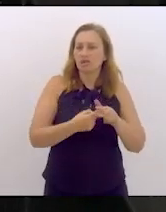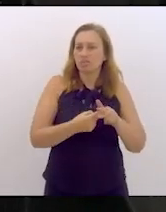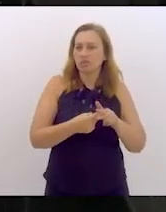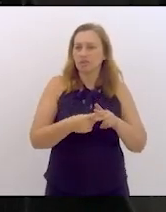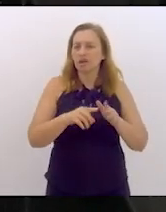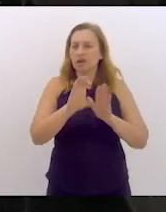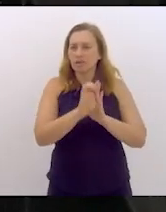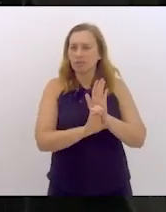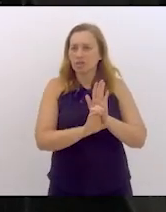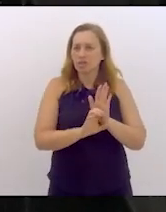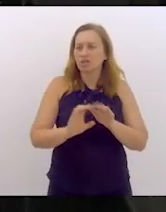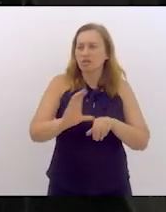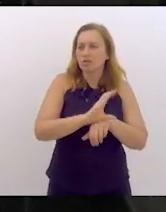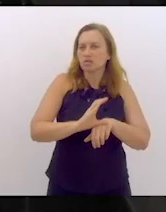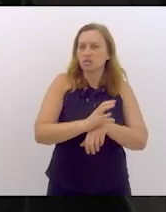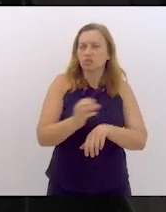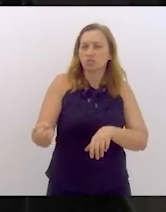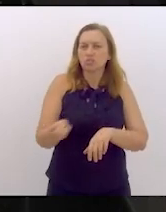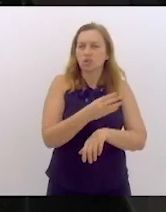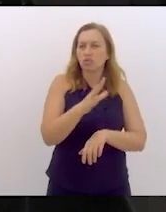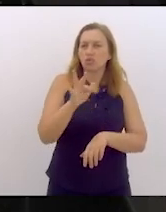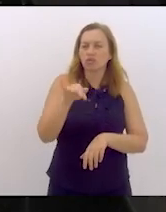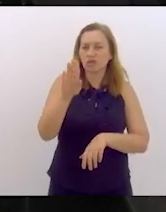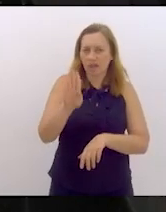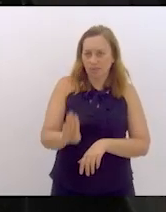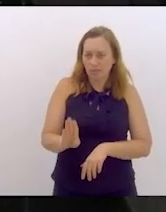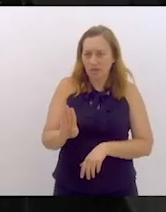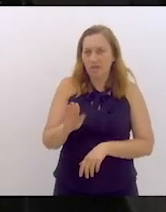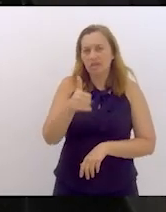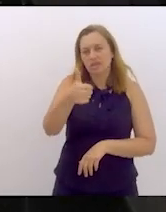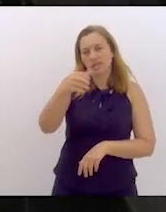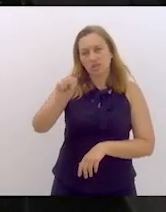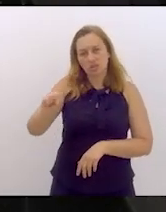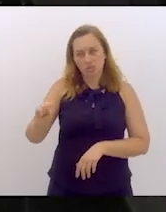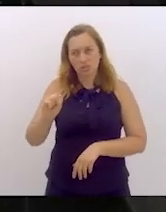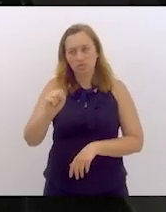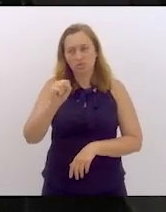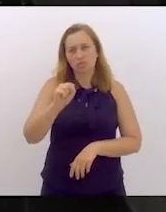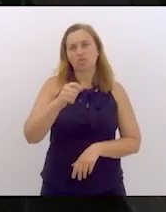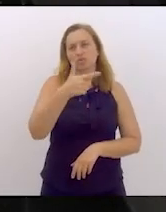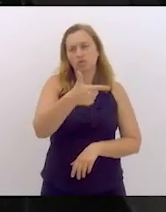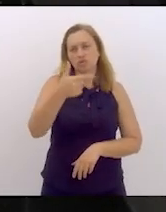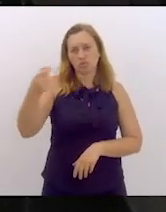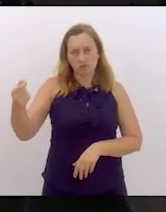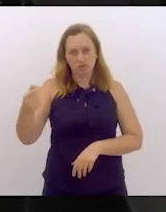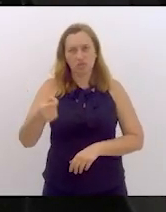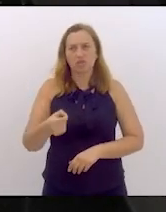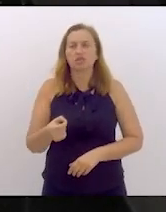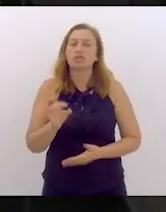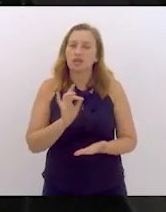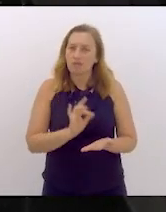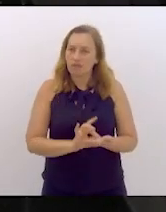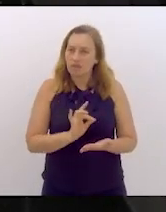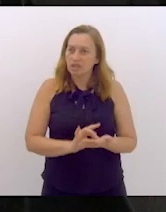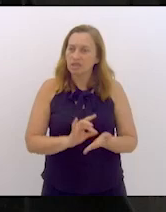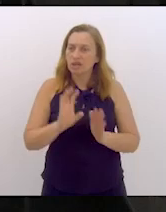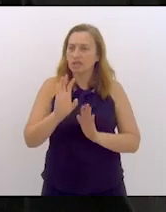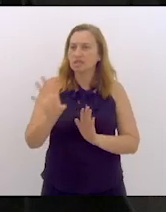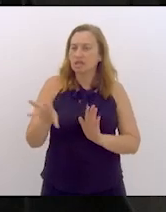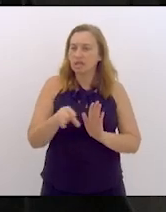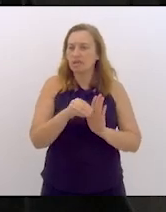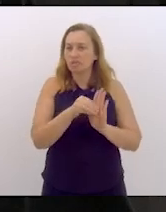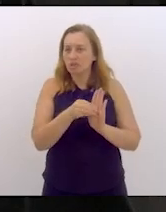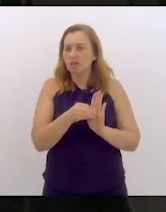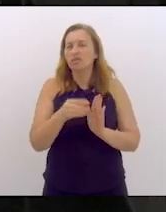a emenda condicional do novo fundeb emenda condicional 108 é de 2020 na verdade é a senha da